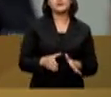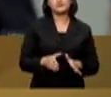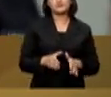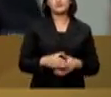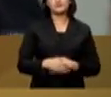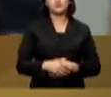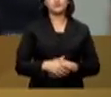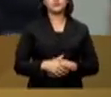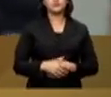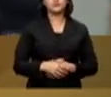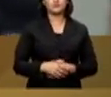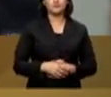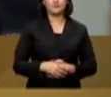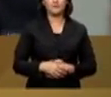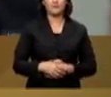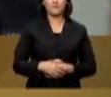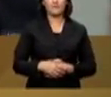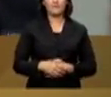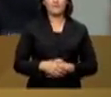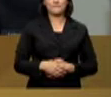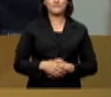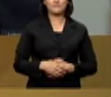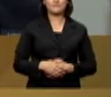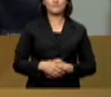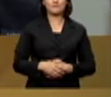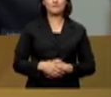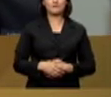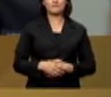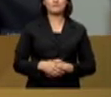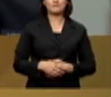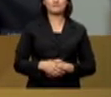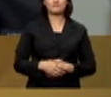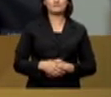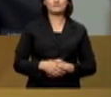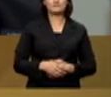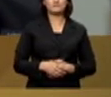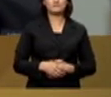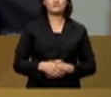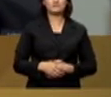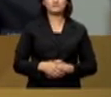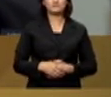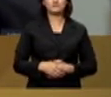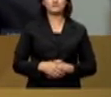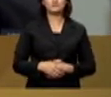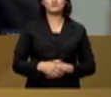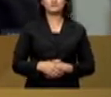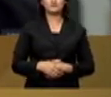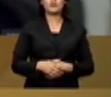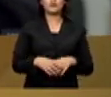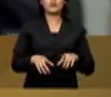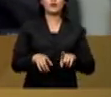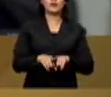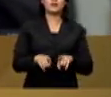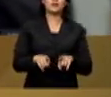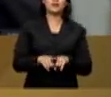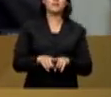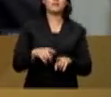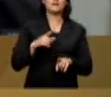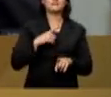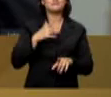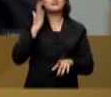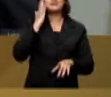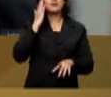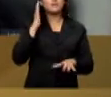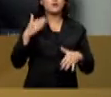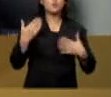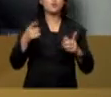virão entre municípios e estados, inclusive com a definição de que produto, né, é considerado